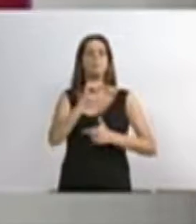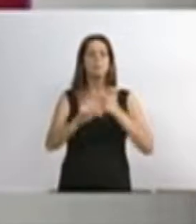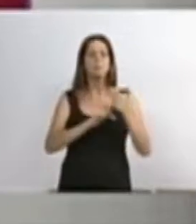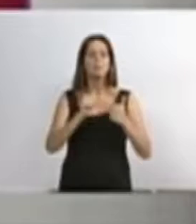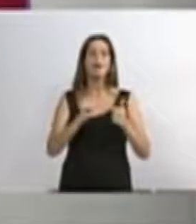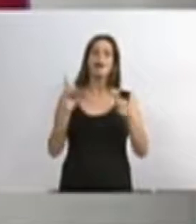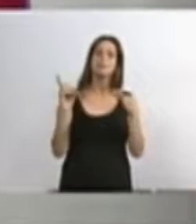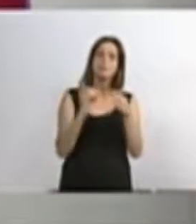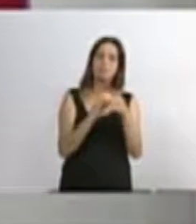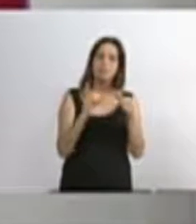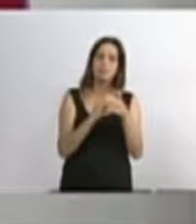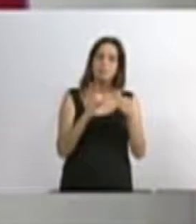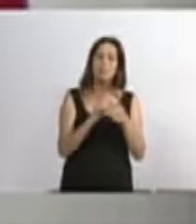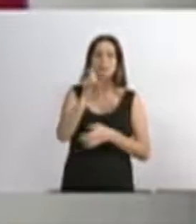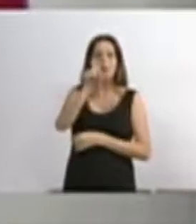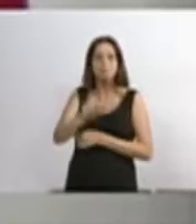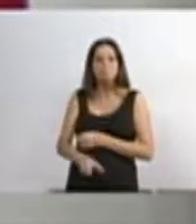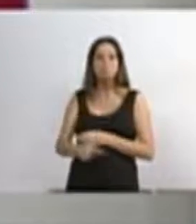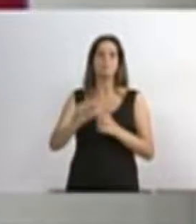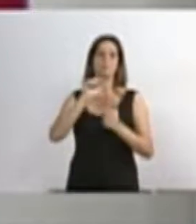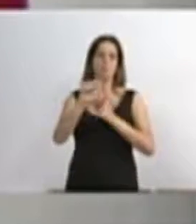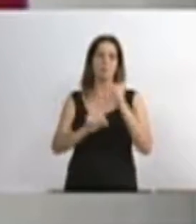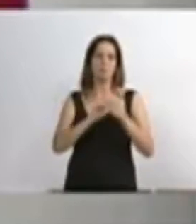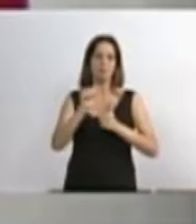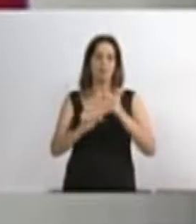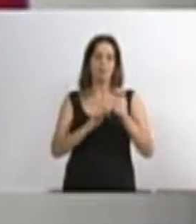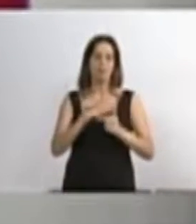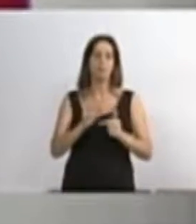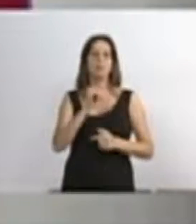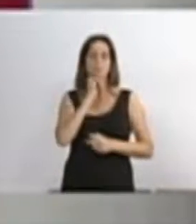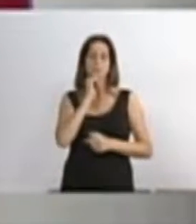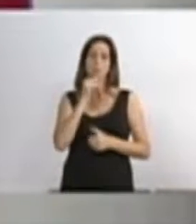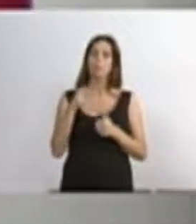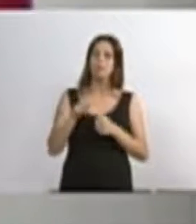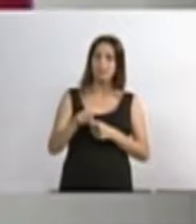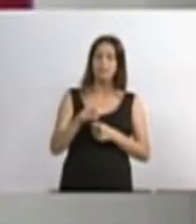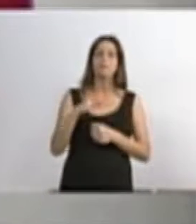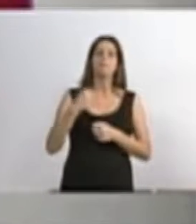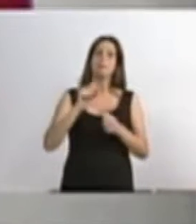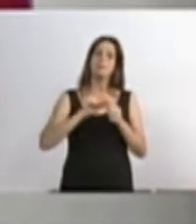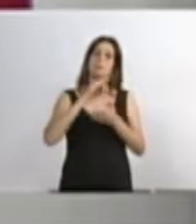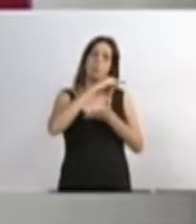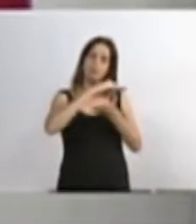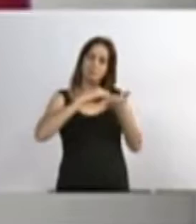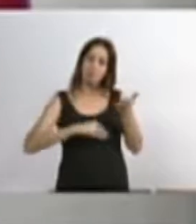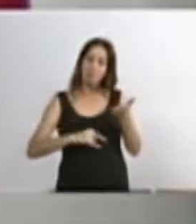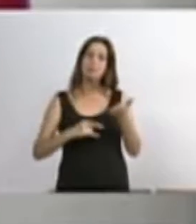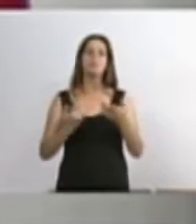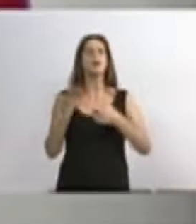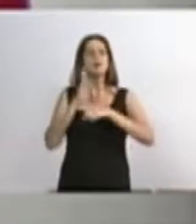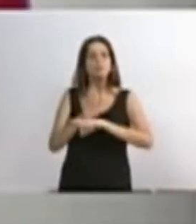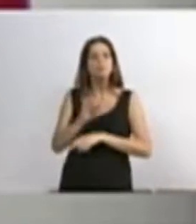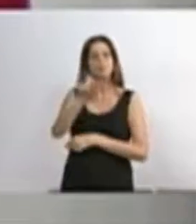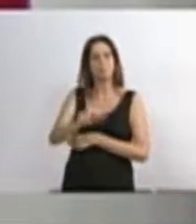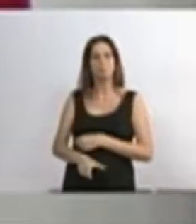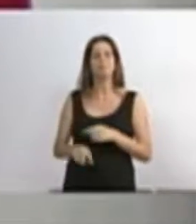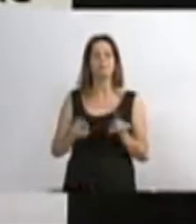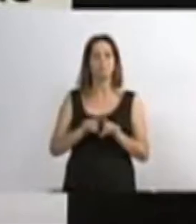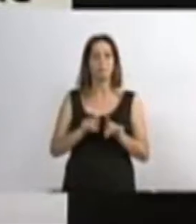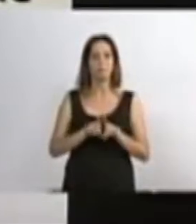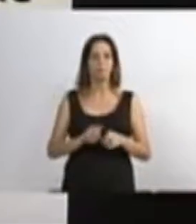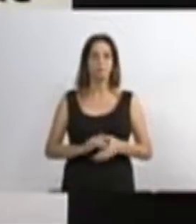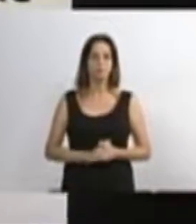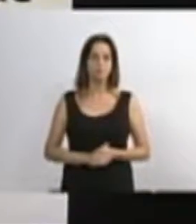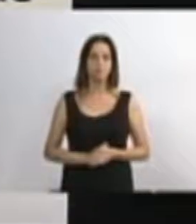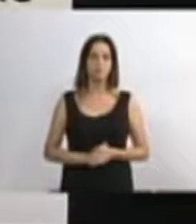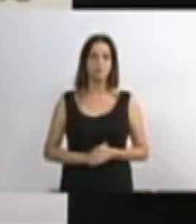Blumenau, Sandra Regina Alves Silva Schwartz, que atendeu o requerimento do vereador Vanderlei de Oliveira, onde